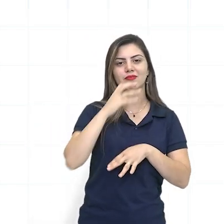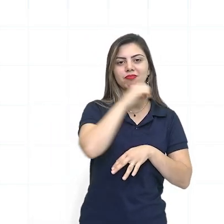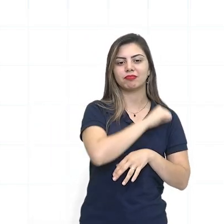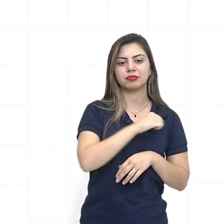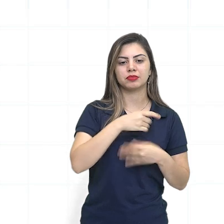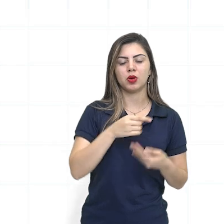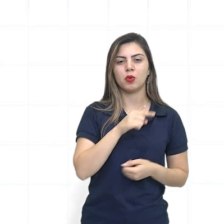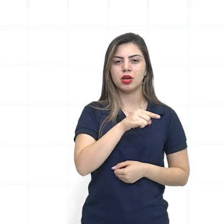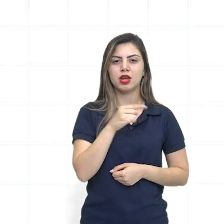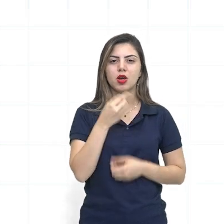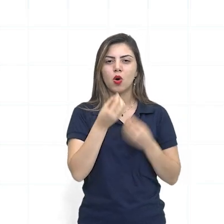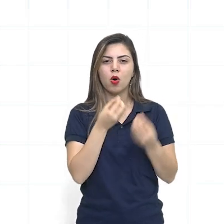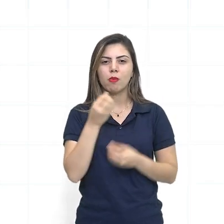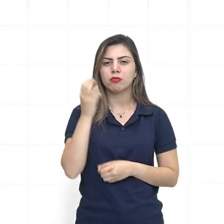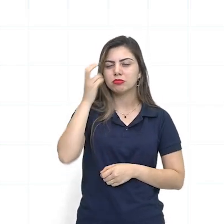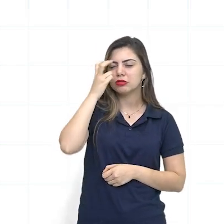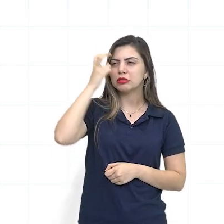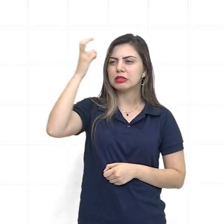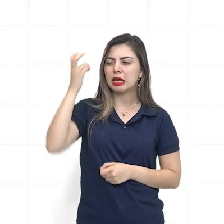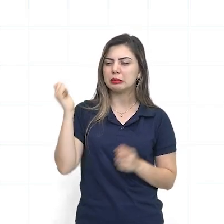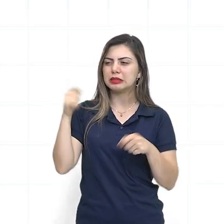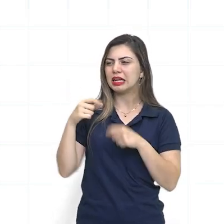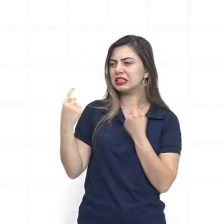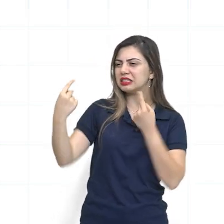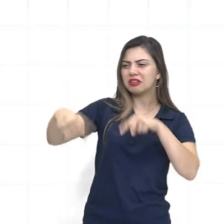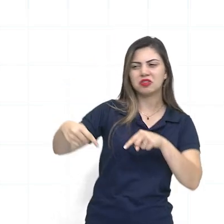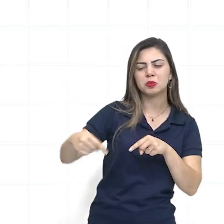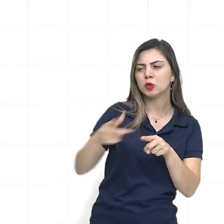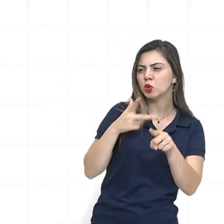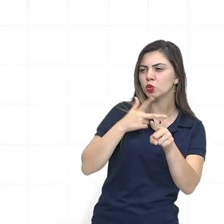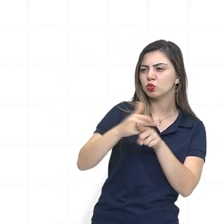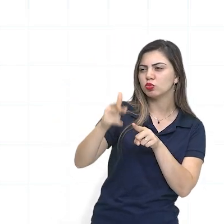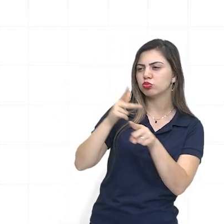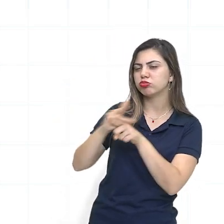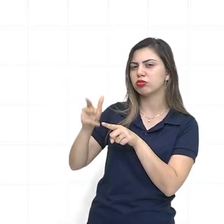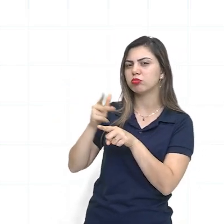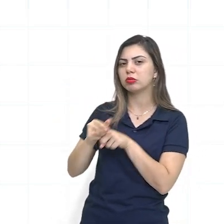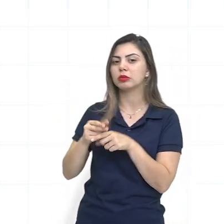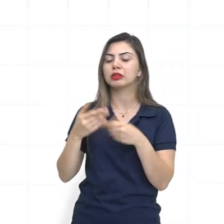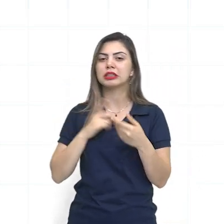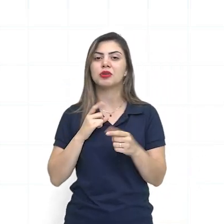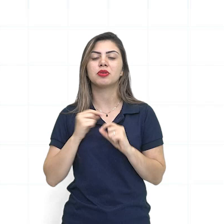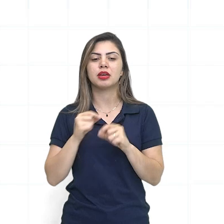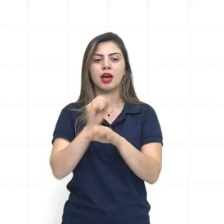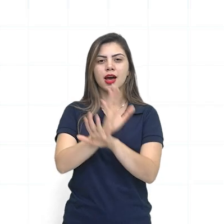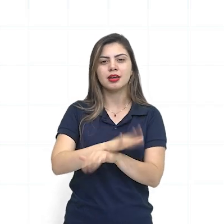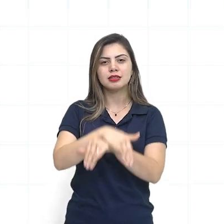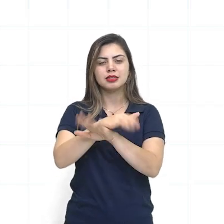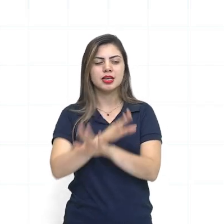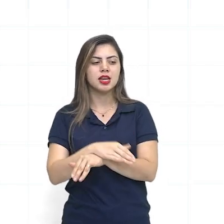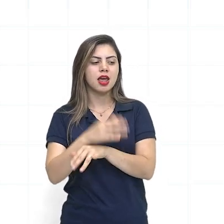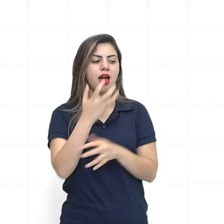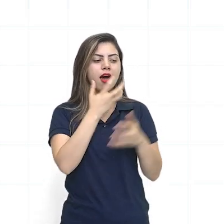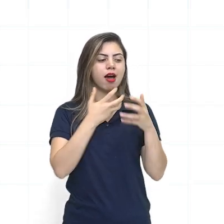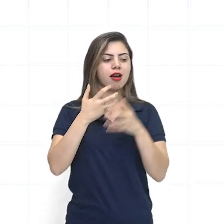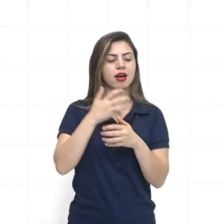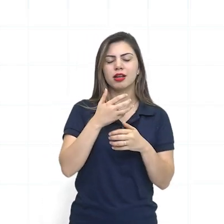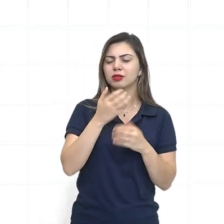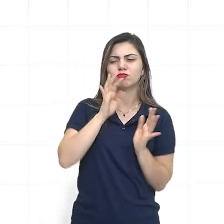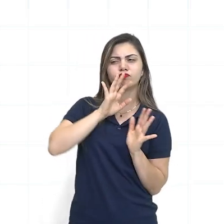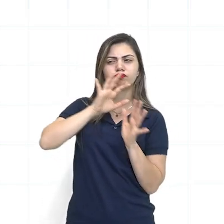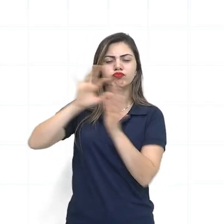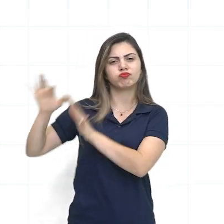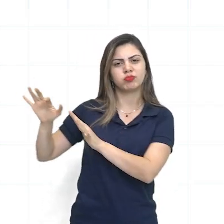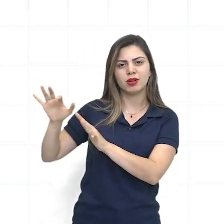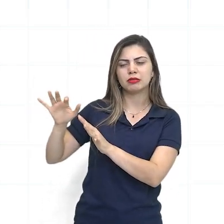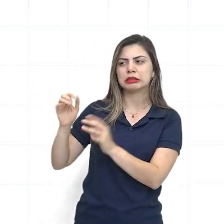usou sua inteligência para superar cada desafio, desde escapar do canto sedutor das sereias até enganar o gigante